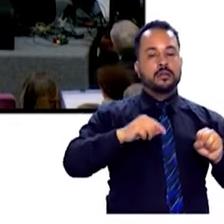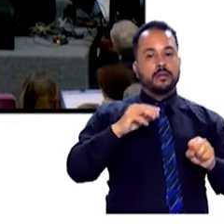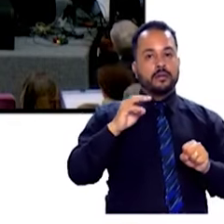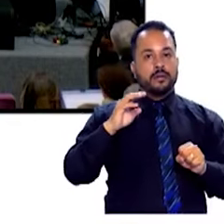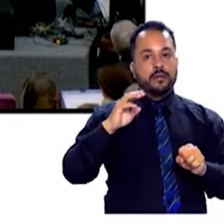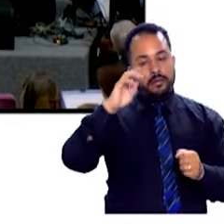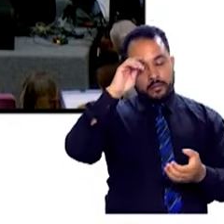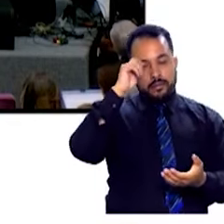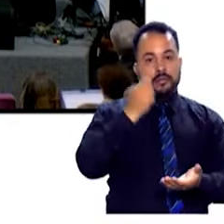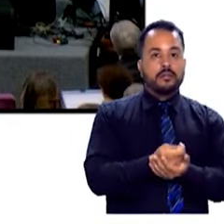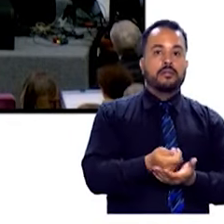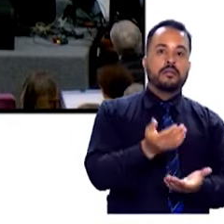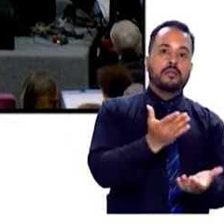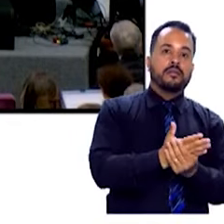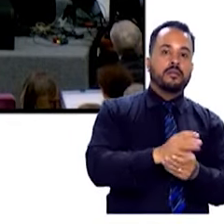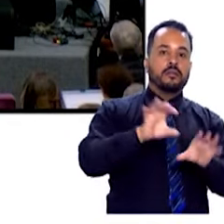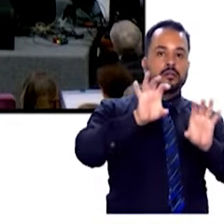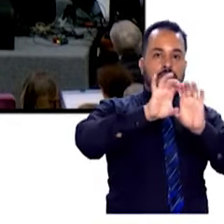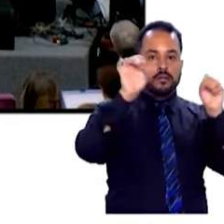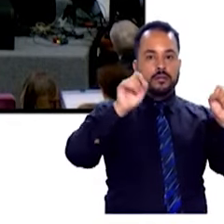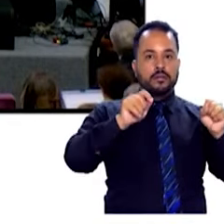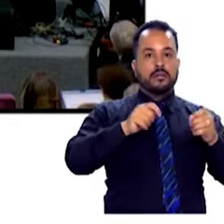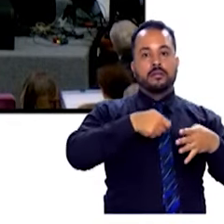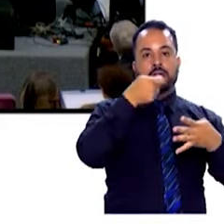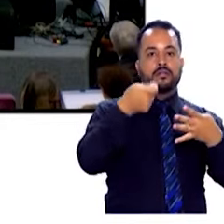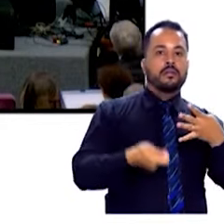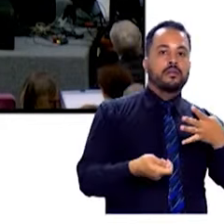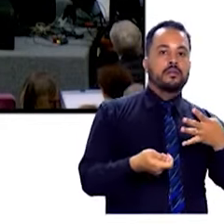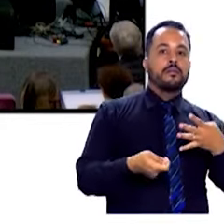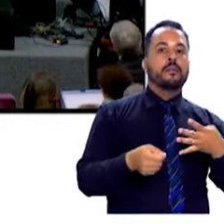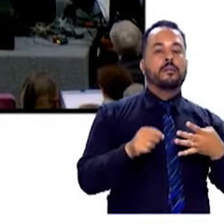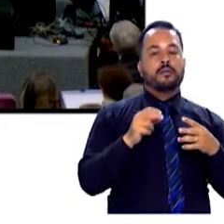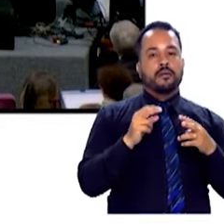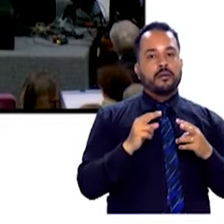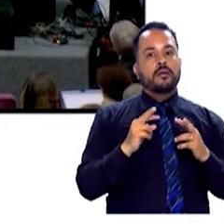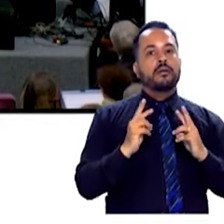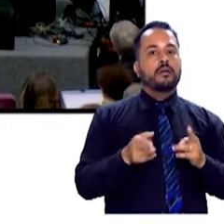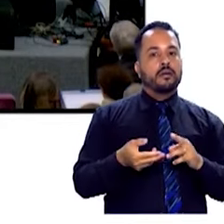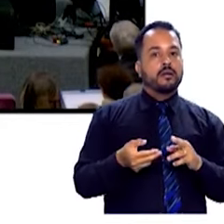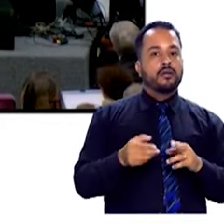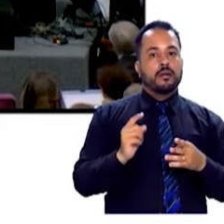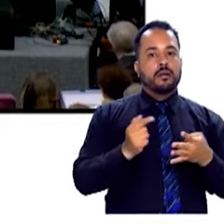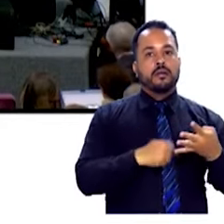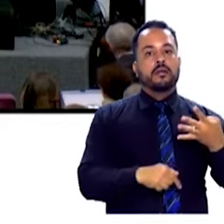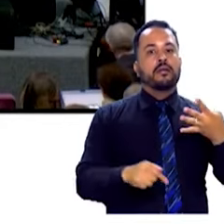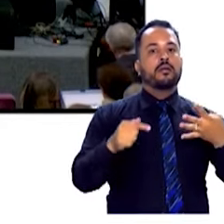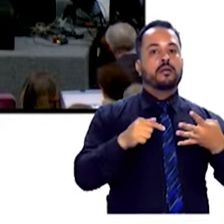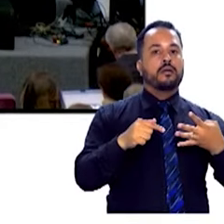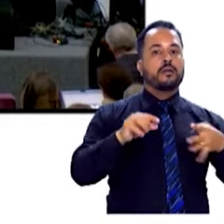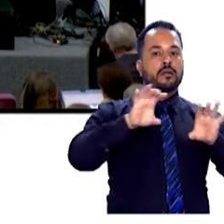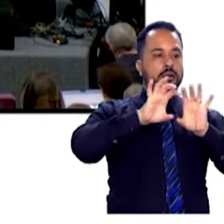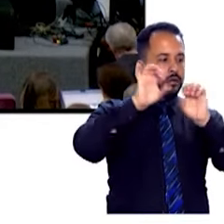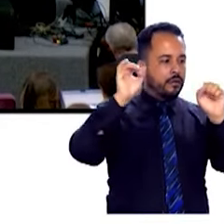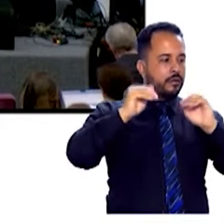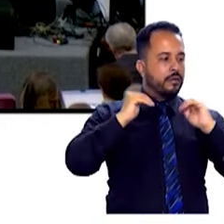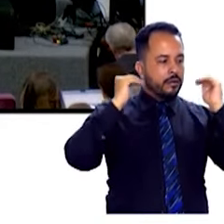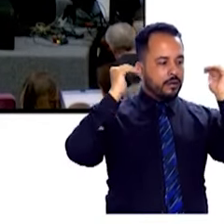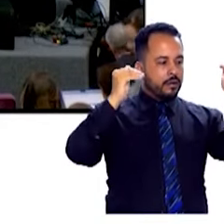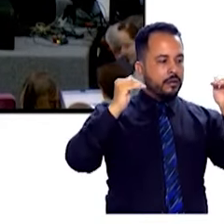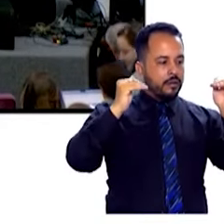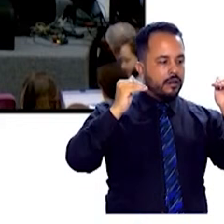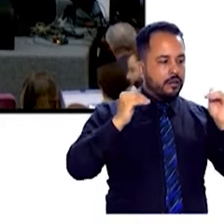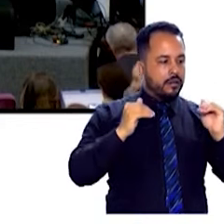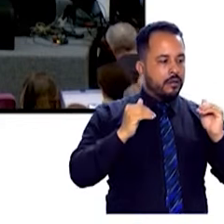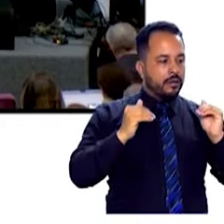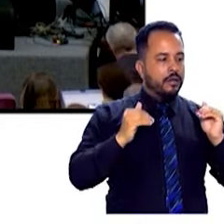caso o mesmo tribunal no futuro com exceção da da suprema corte ou tribunais inferiores em todos os